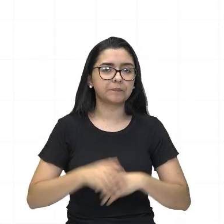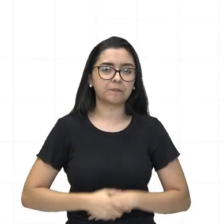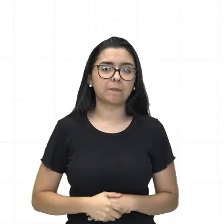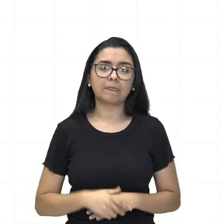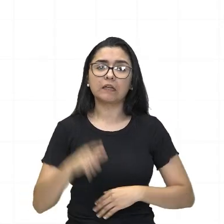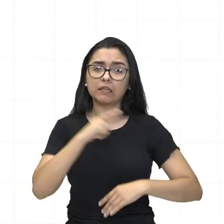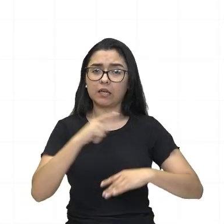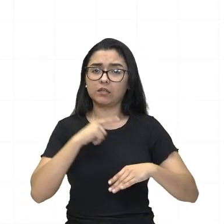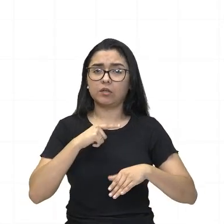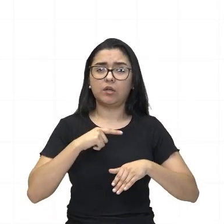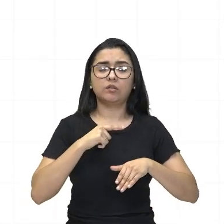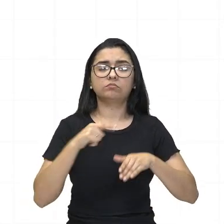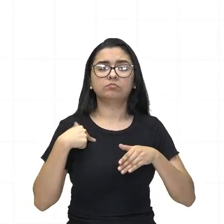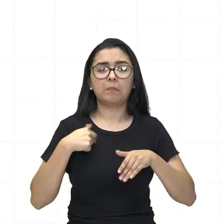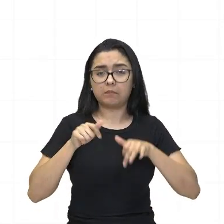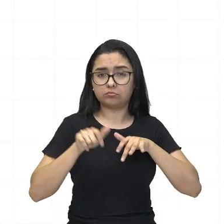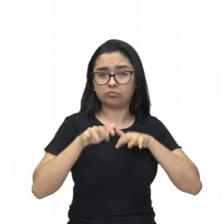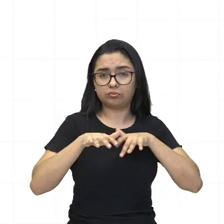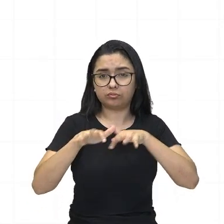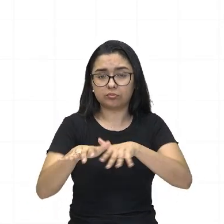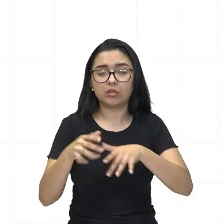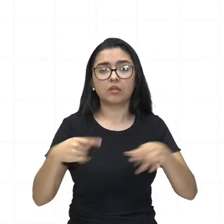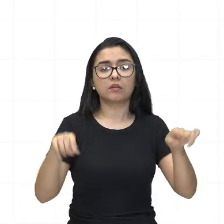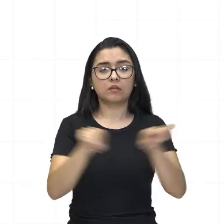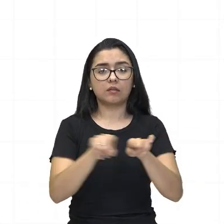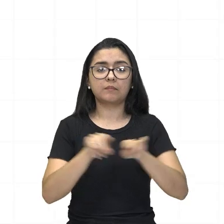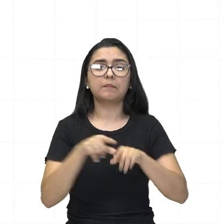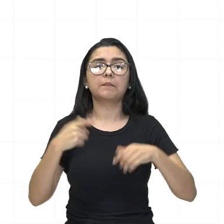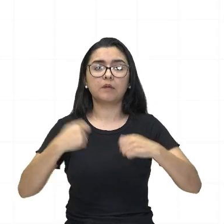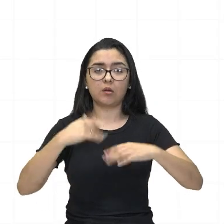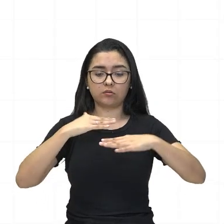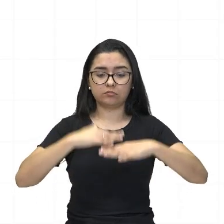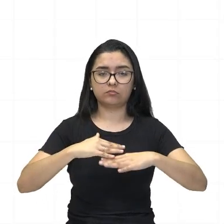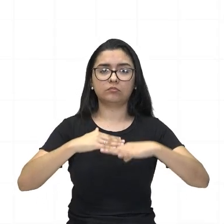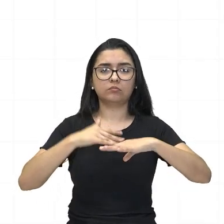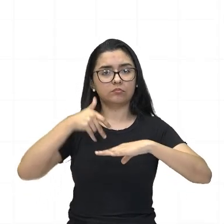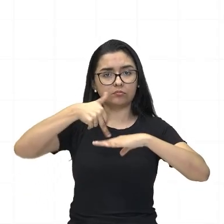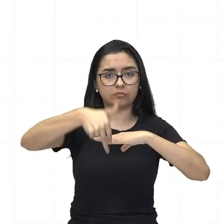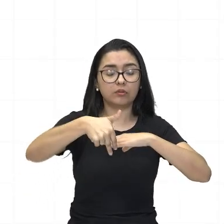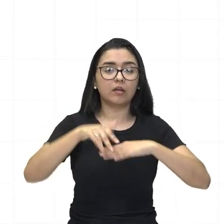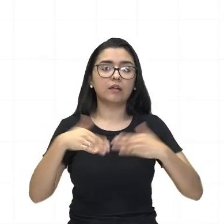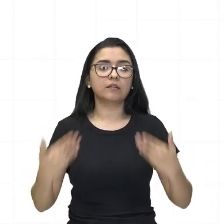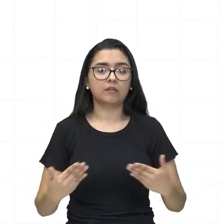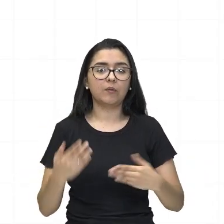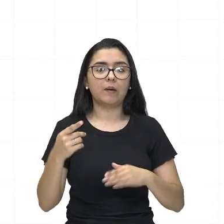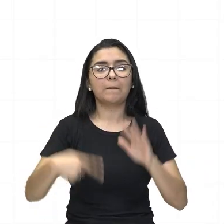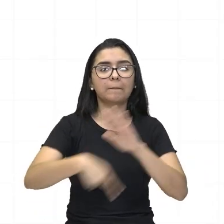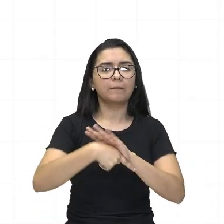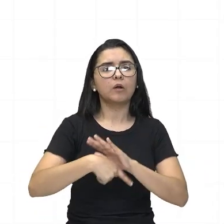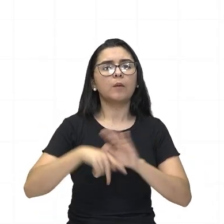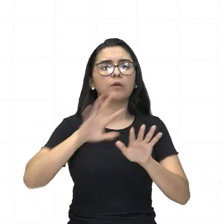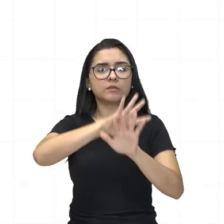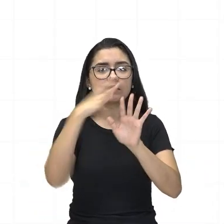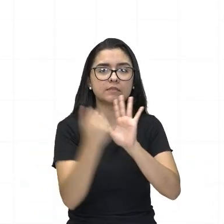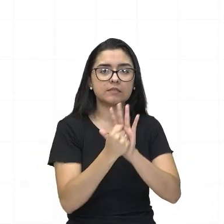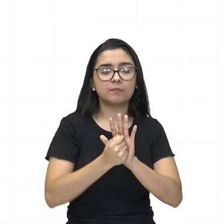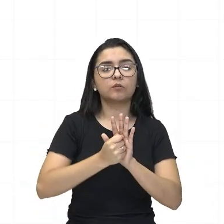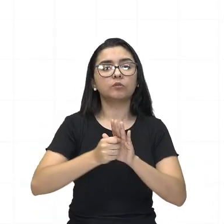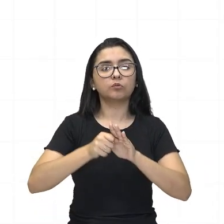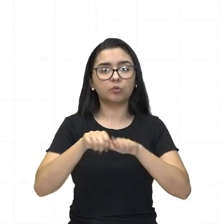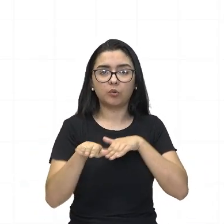grande circulação de pessoas, faixas de pedestre. É um sinal de trânsito. Quem